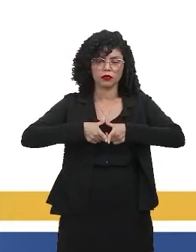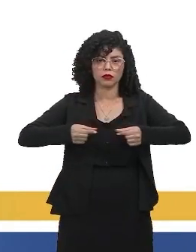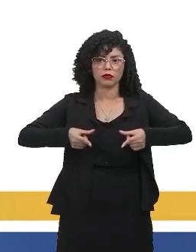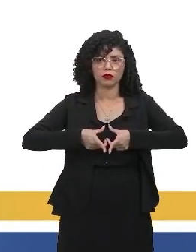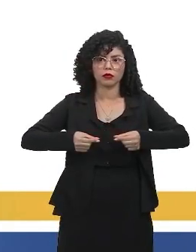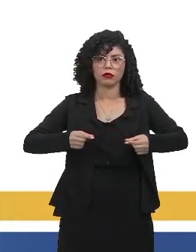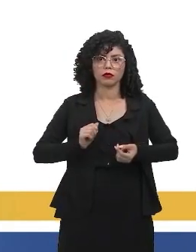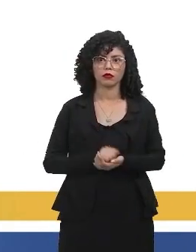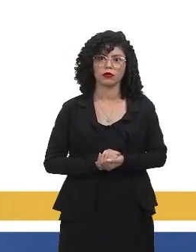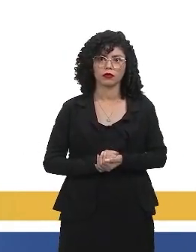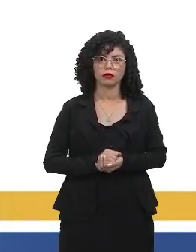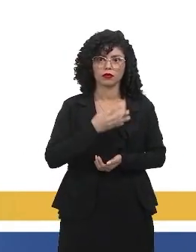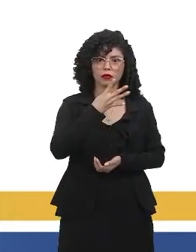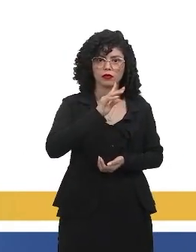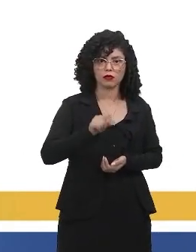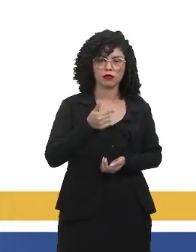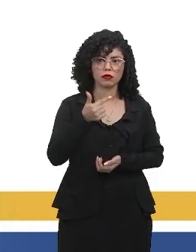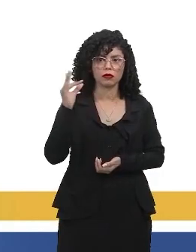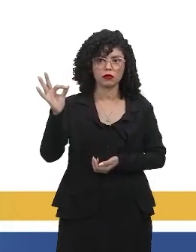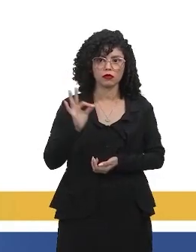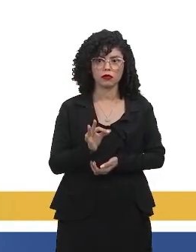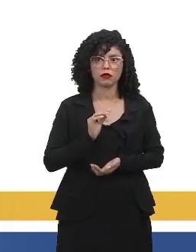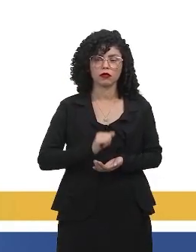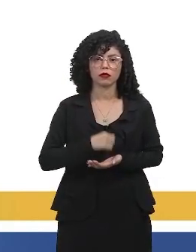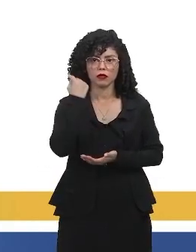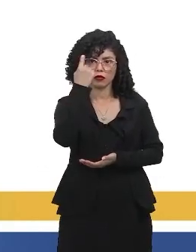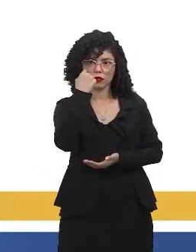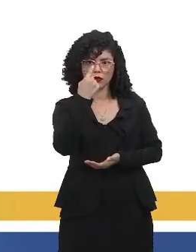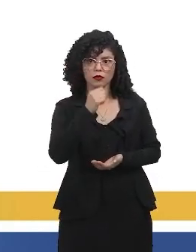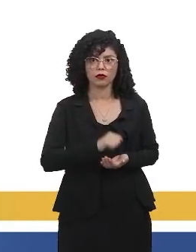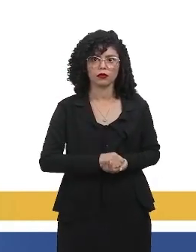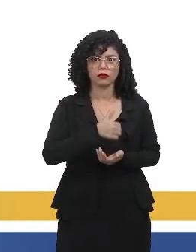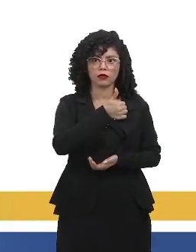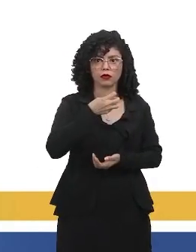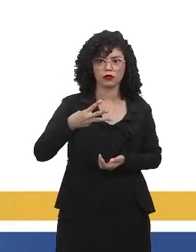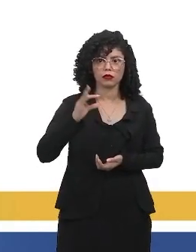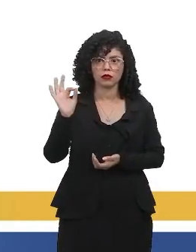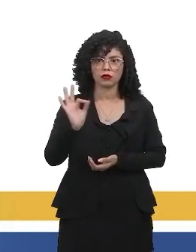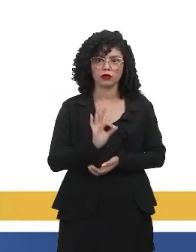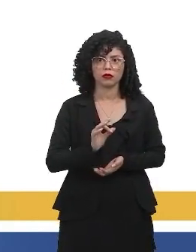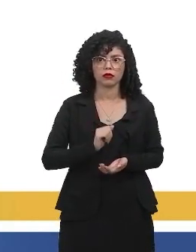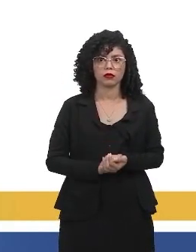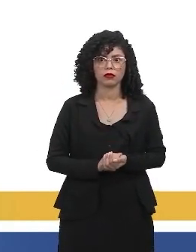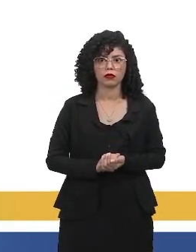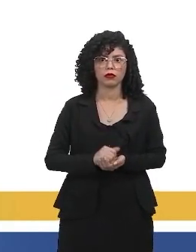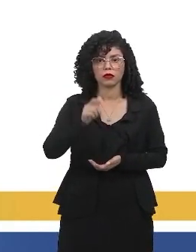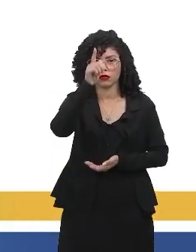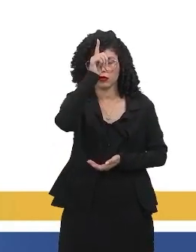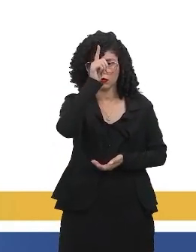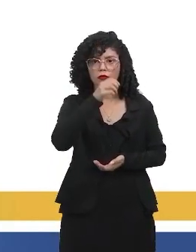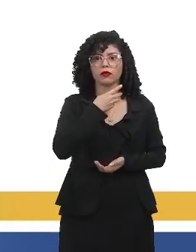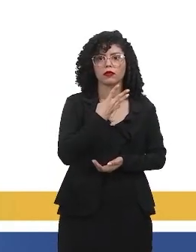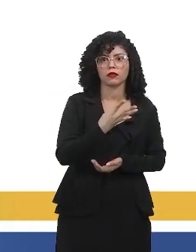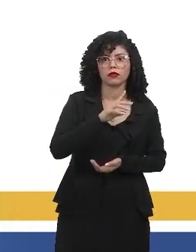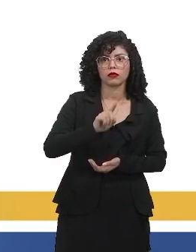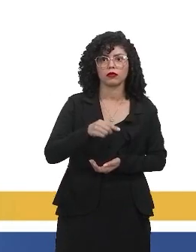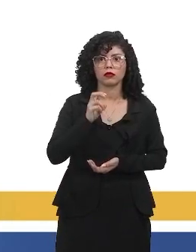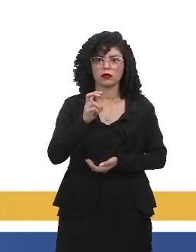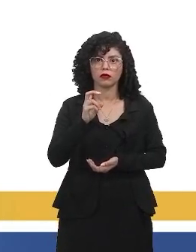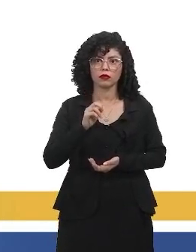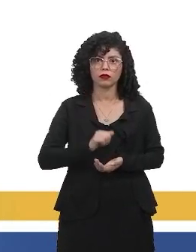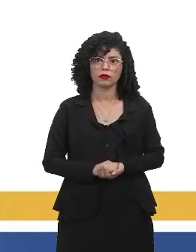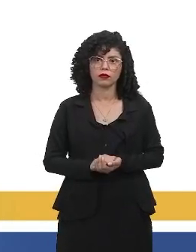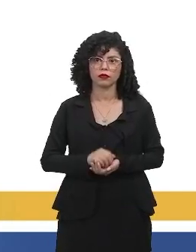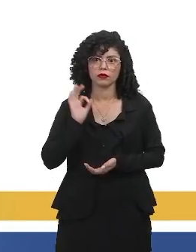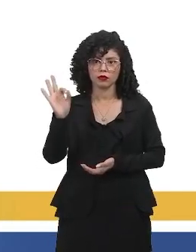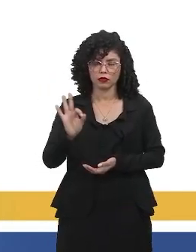japoneses com 4,2%, espanhóis 13% e alemães 4%. Os outros,